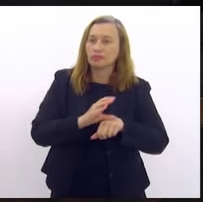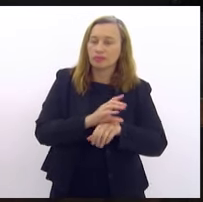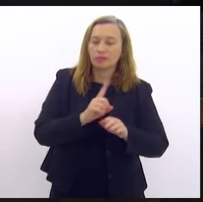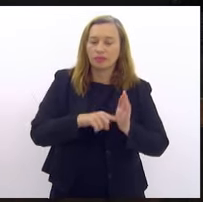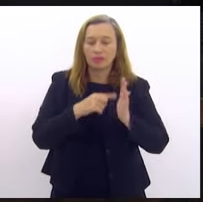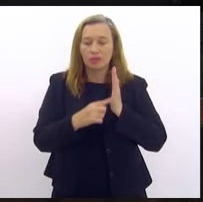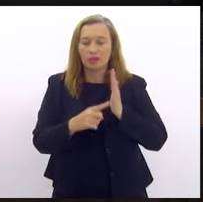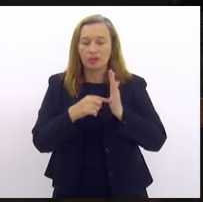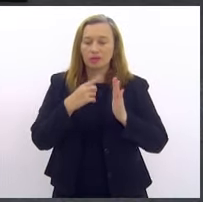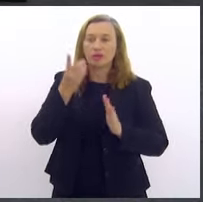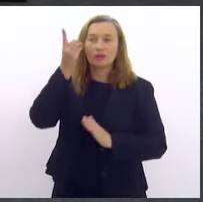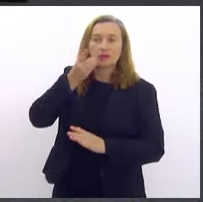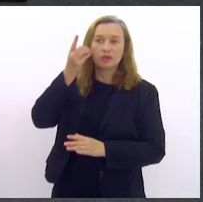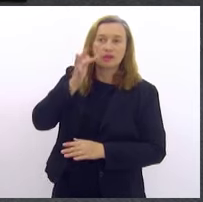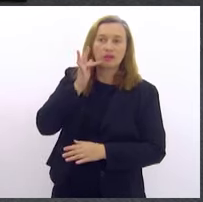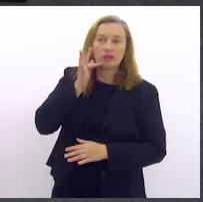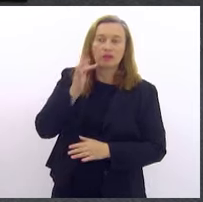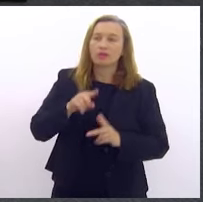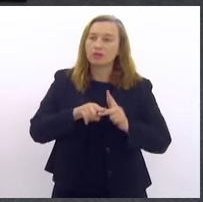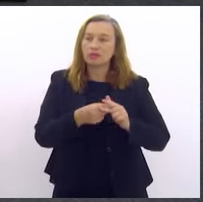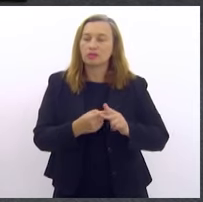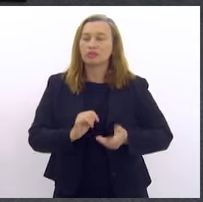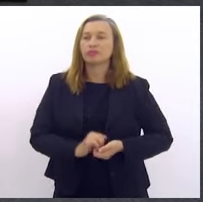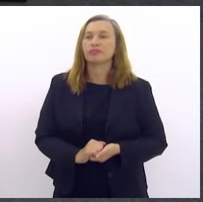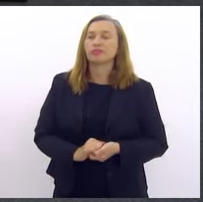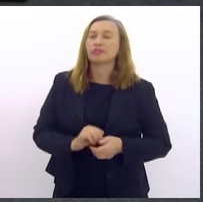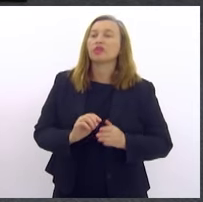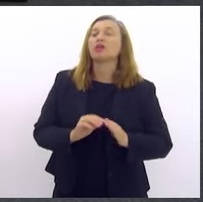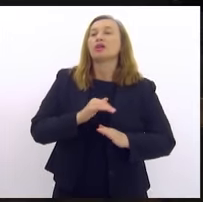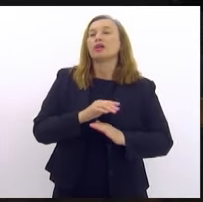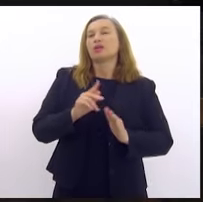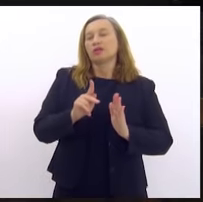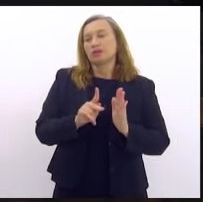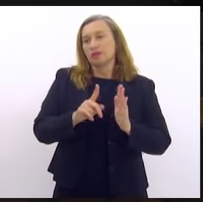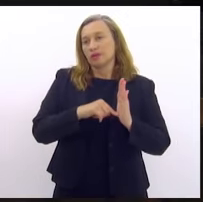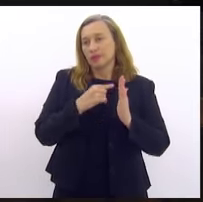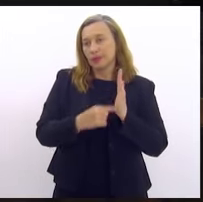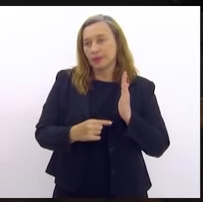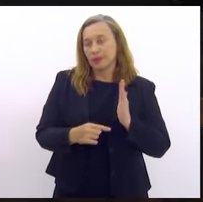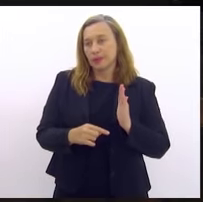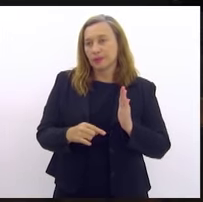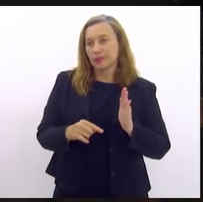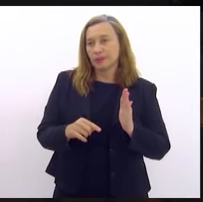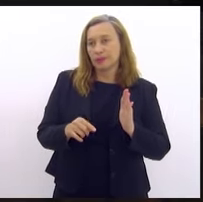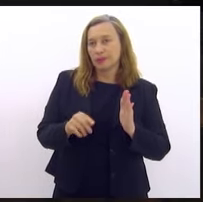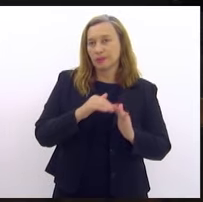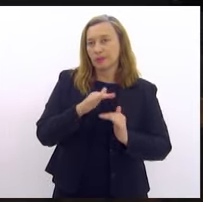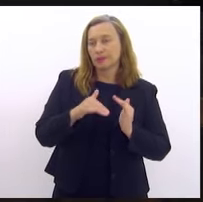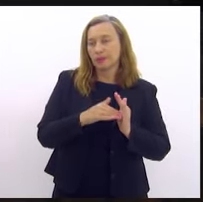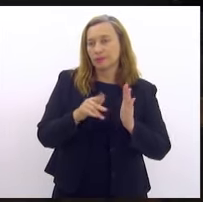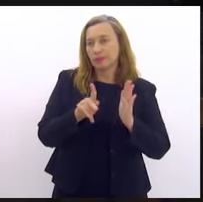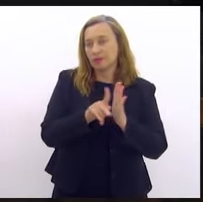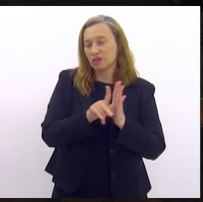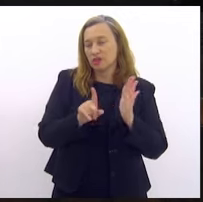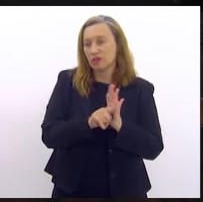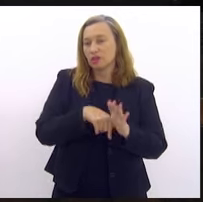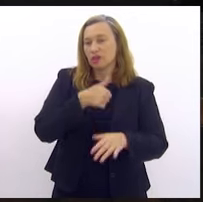deputado Jorge Felipe Neto. Pela manutenção. Veto parcial oposto ao projeto de lei